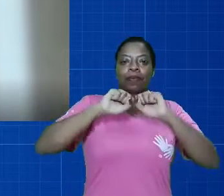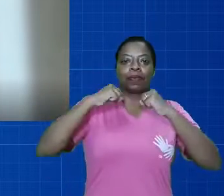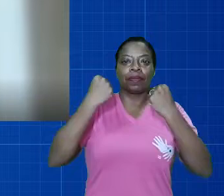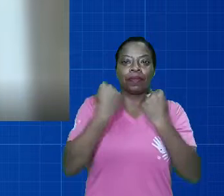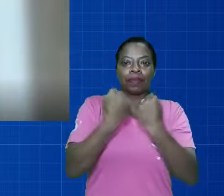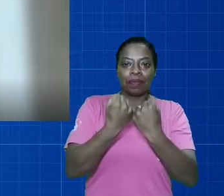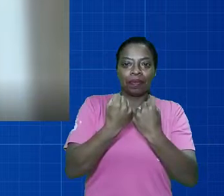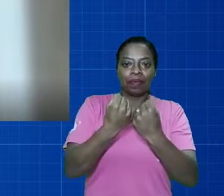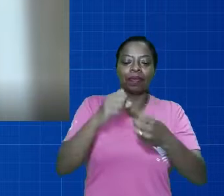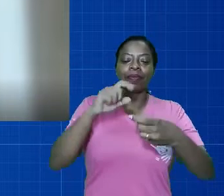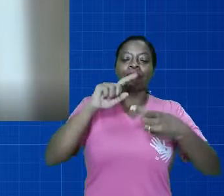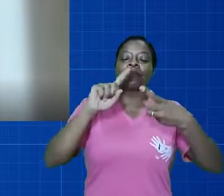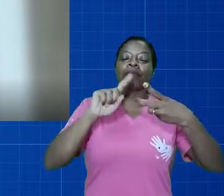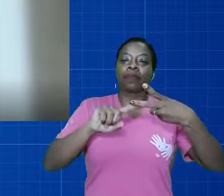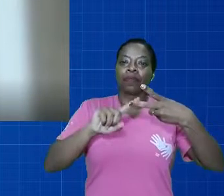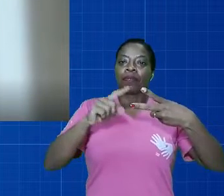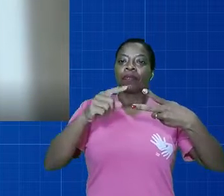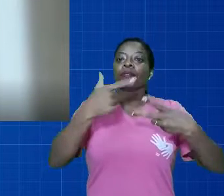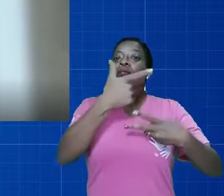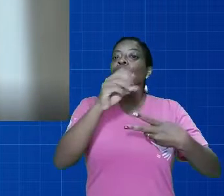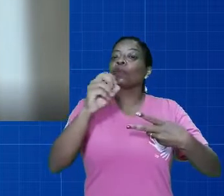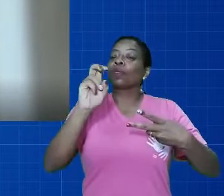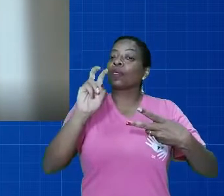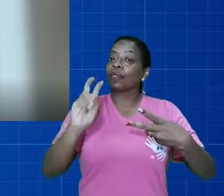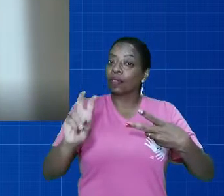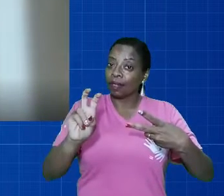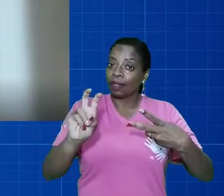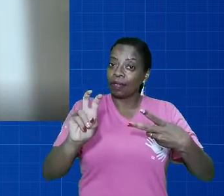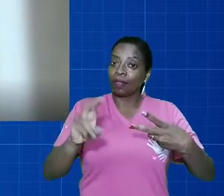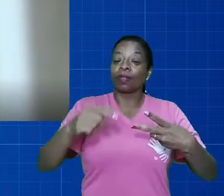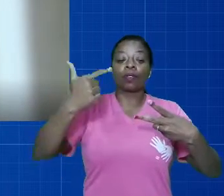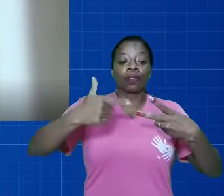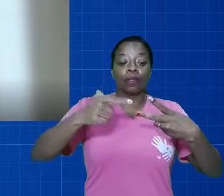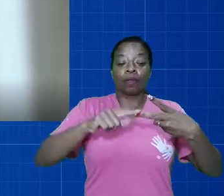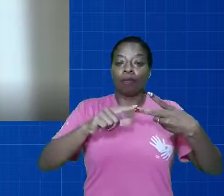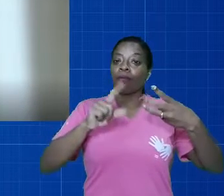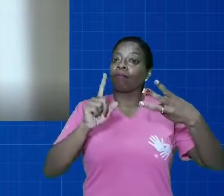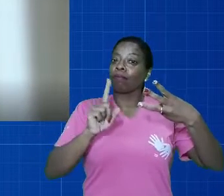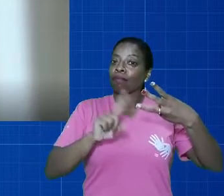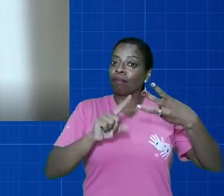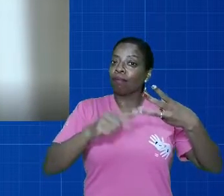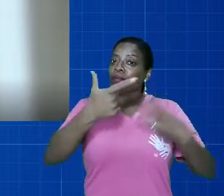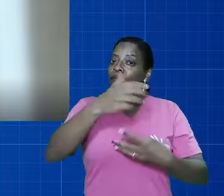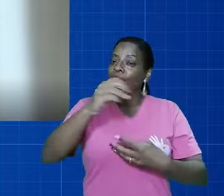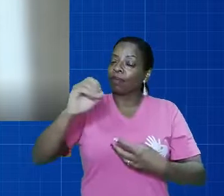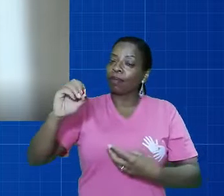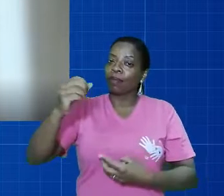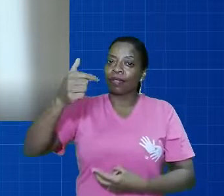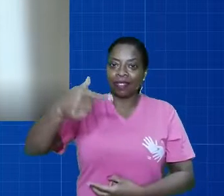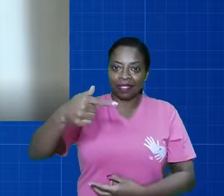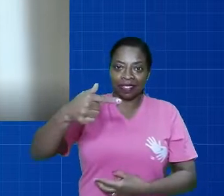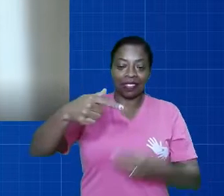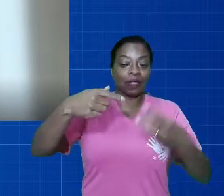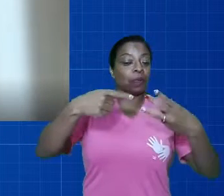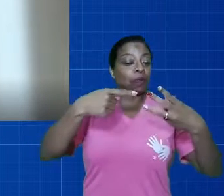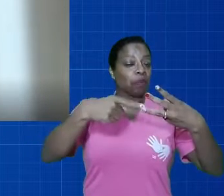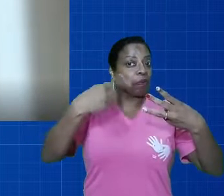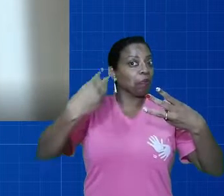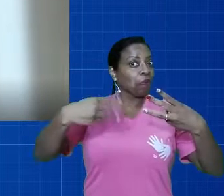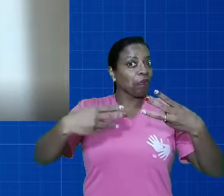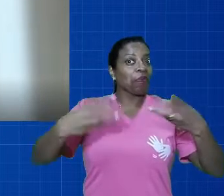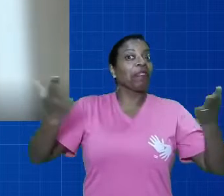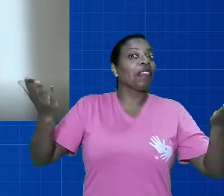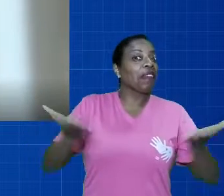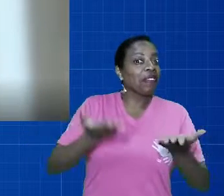em 2005 o segundo seminário e 2007 o terceiro seminário. E hoje nós temos, nesse